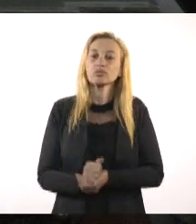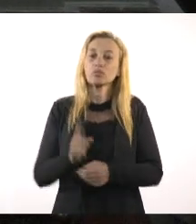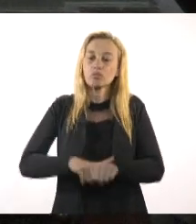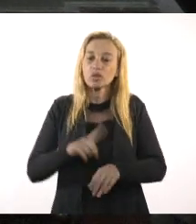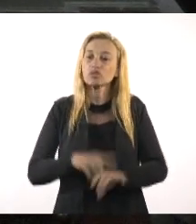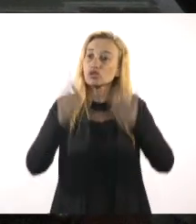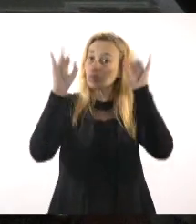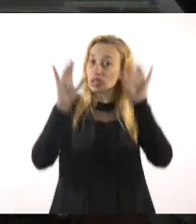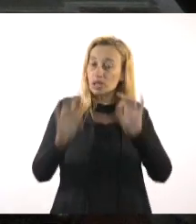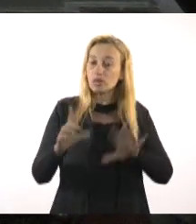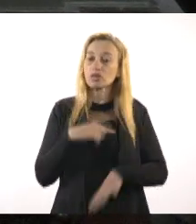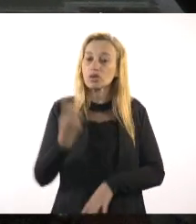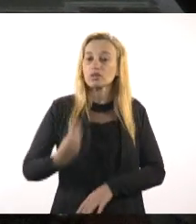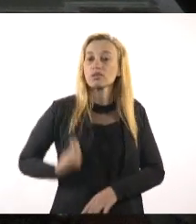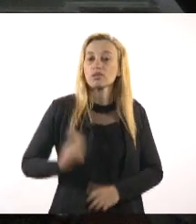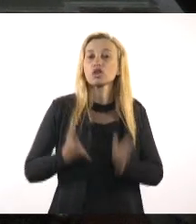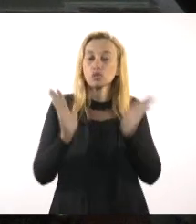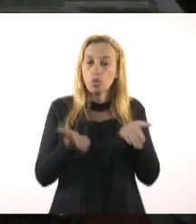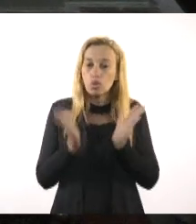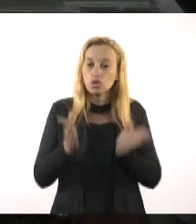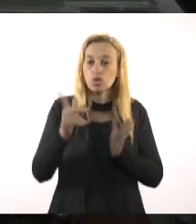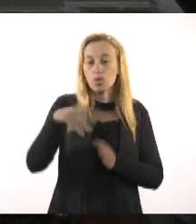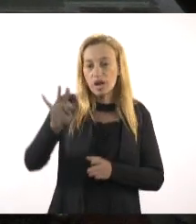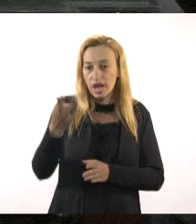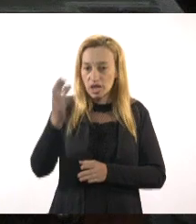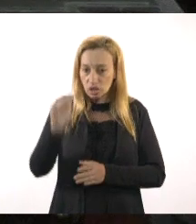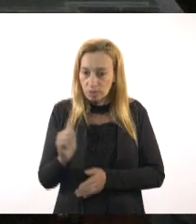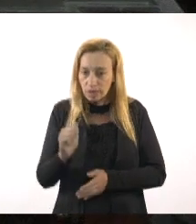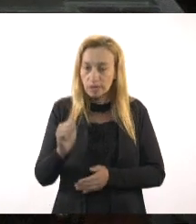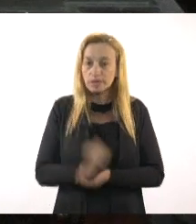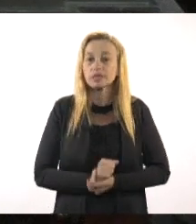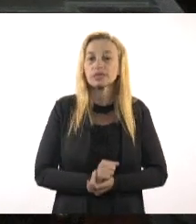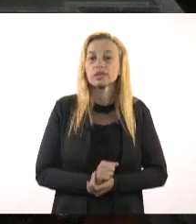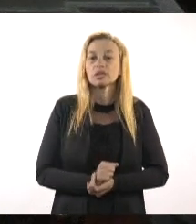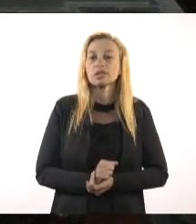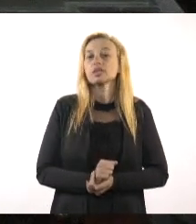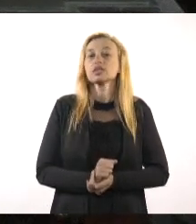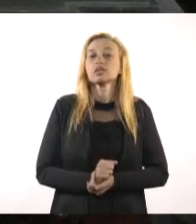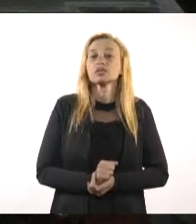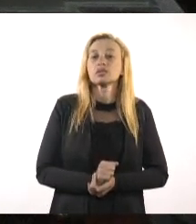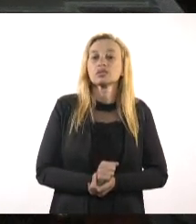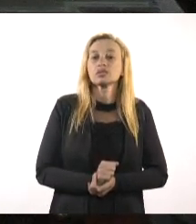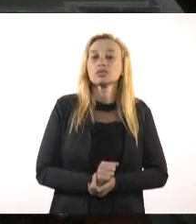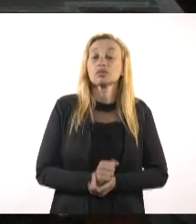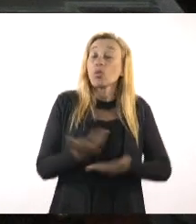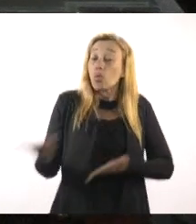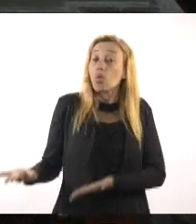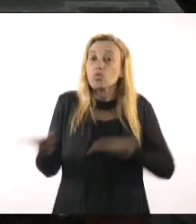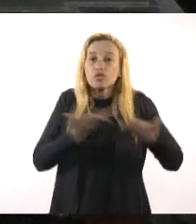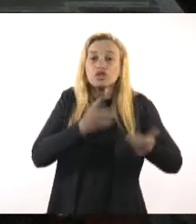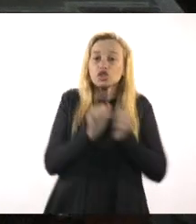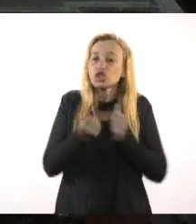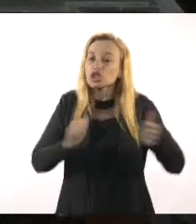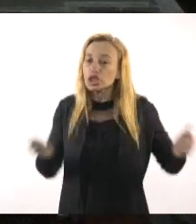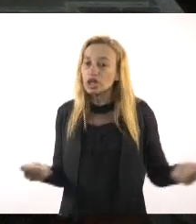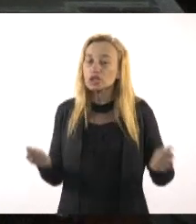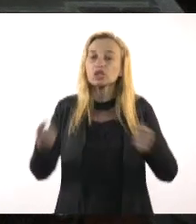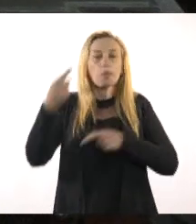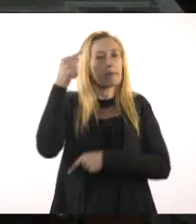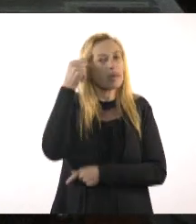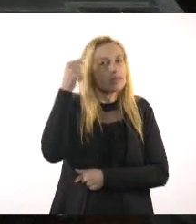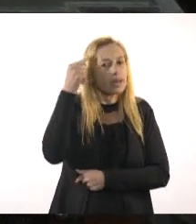gente está passando hoje, que é o momento da Quaresma. A Quaresma nada mais é do que um grande convite feito de